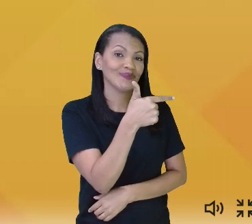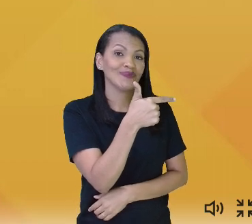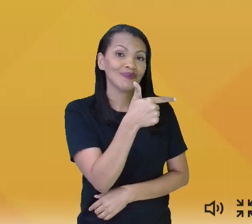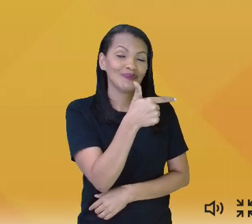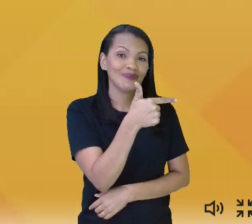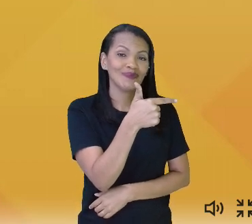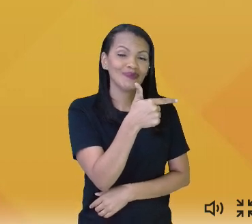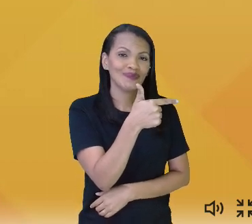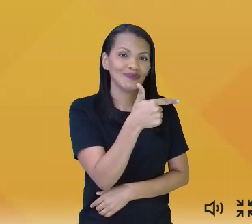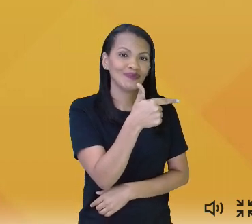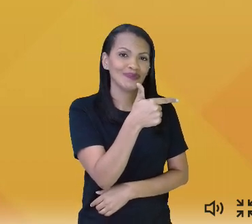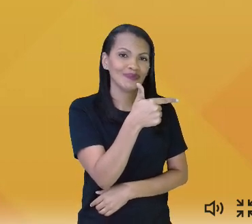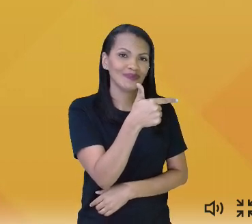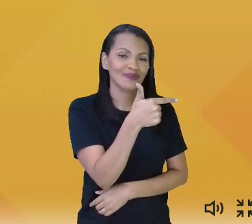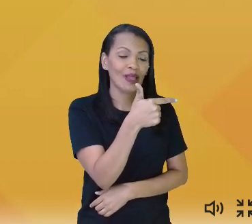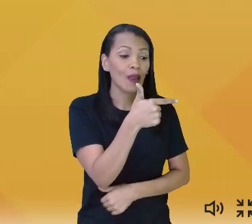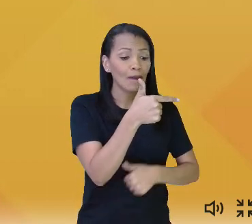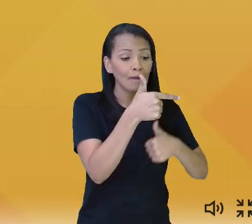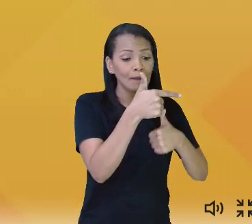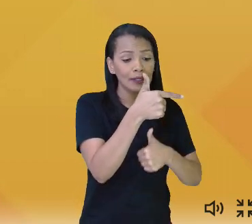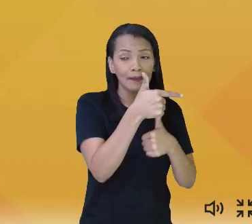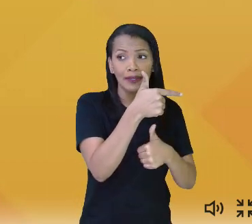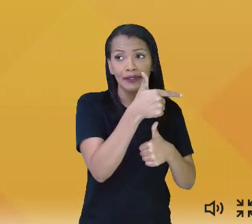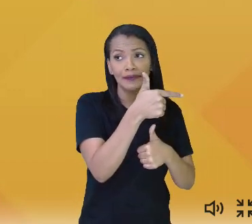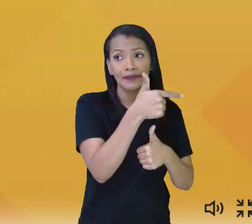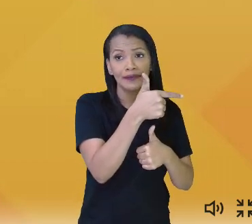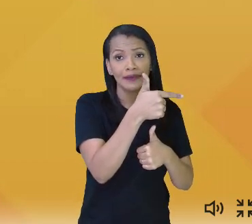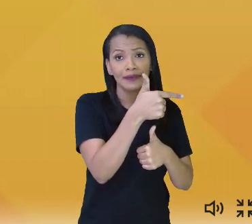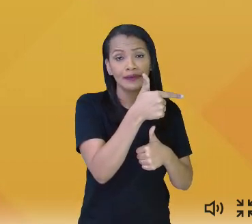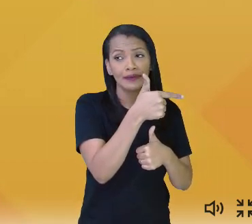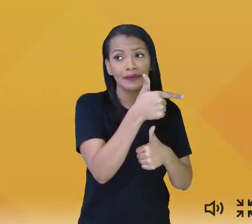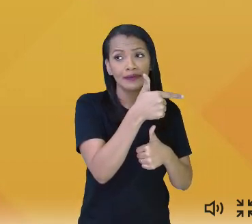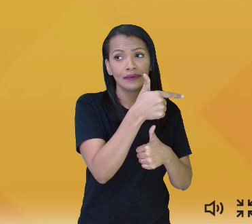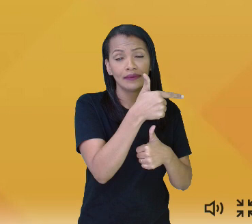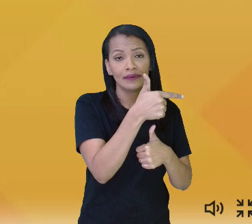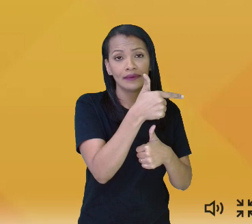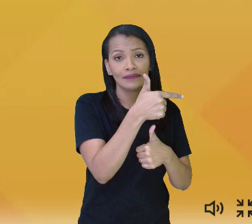Com a primeira de baixo. A primeira.